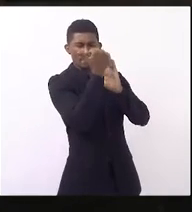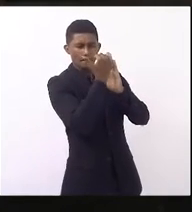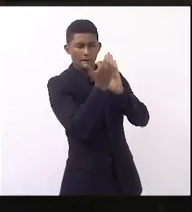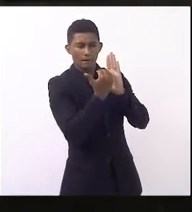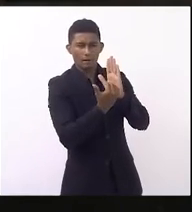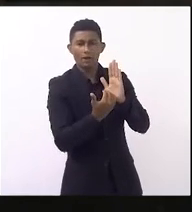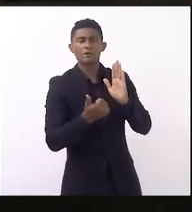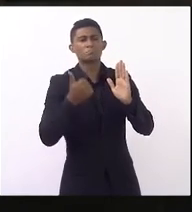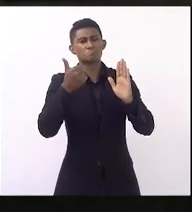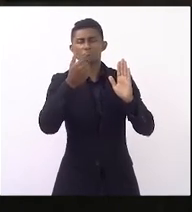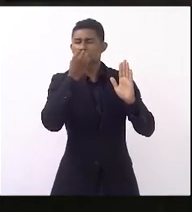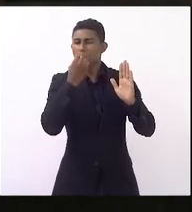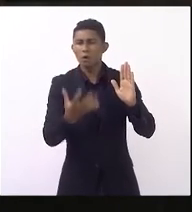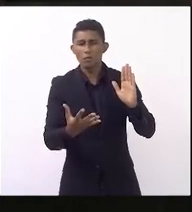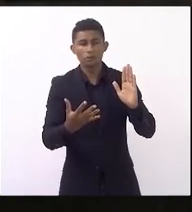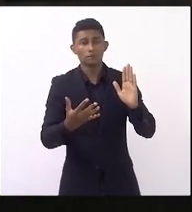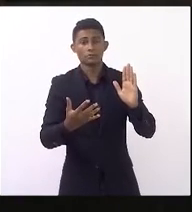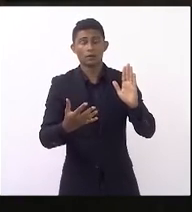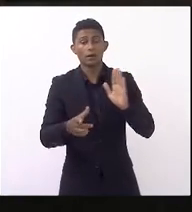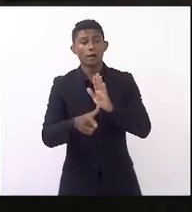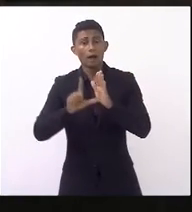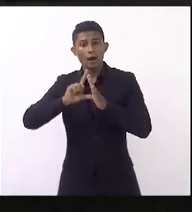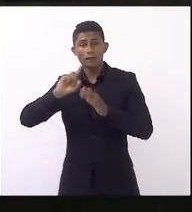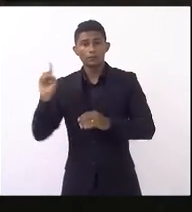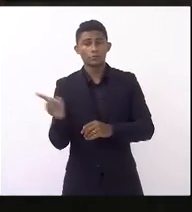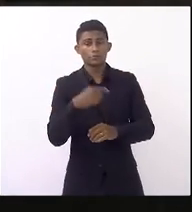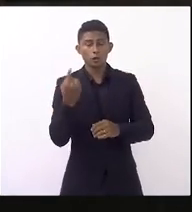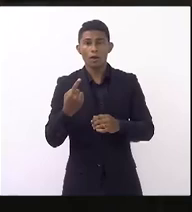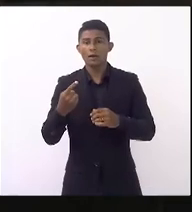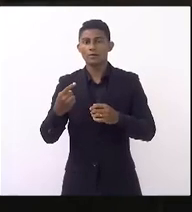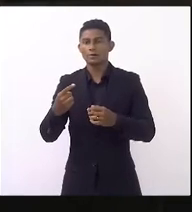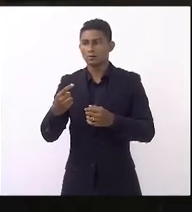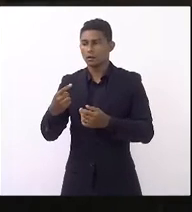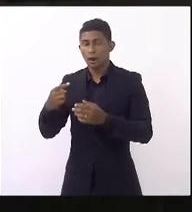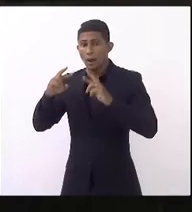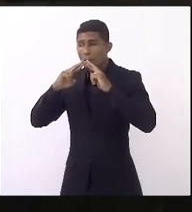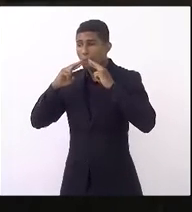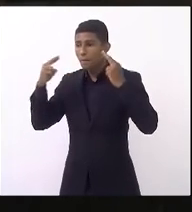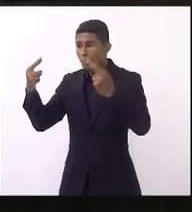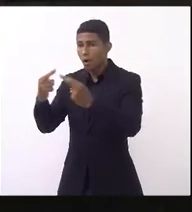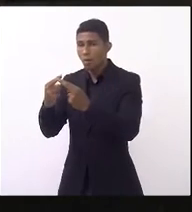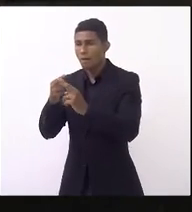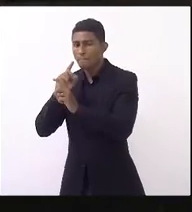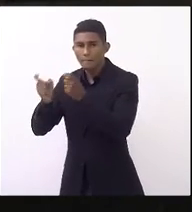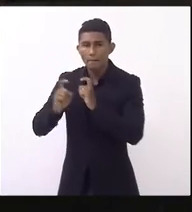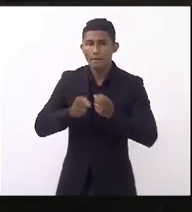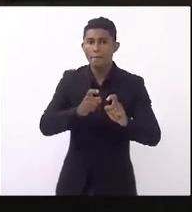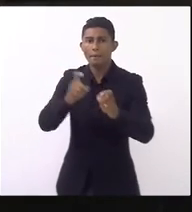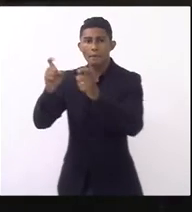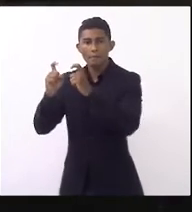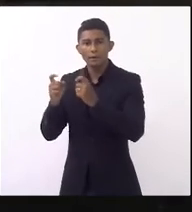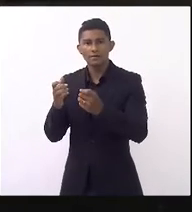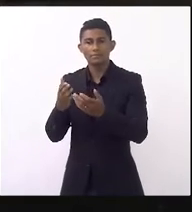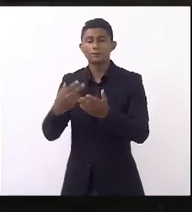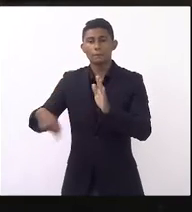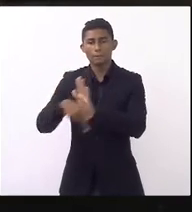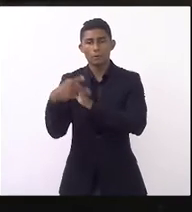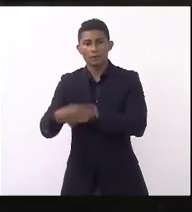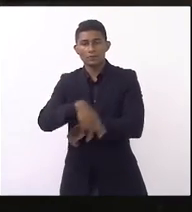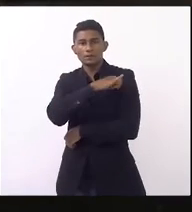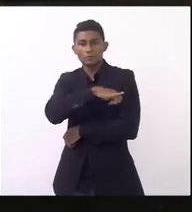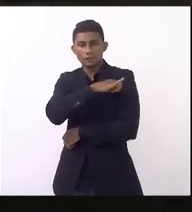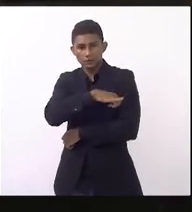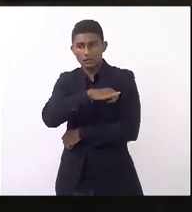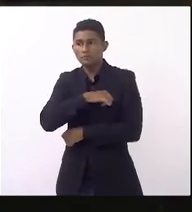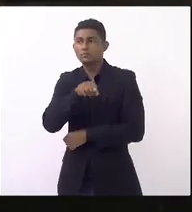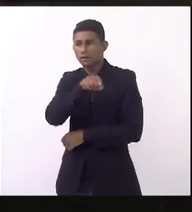pôde discutir com diferentes atores daqui do Rio de Janeiro, que vivem em comunidades tradicionais, e o projeto